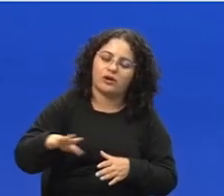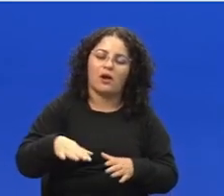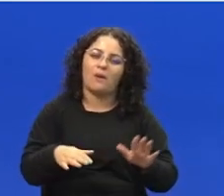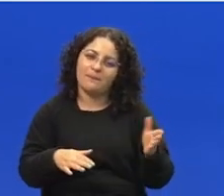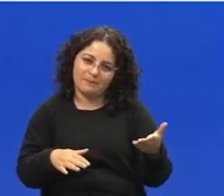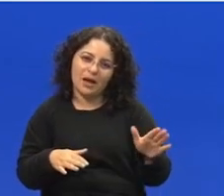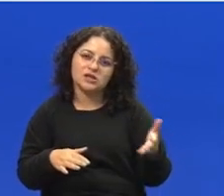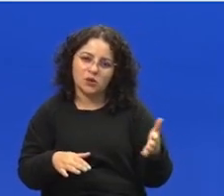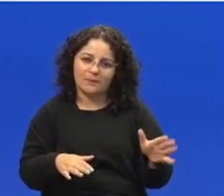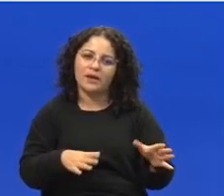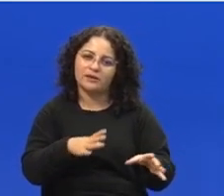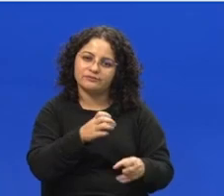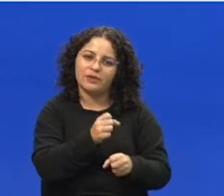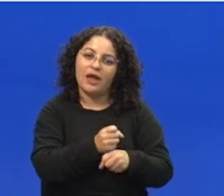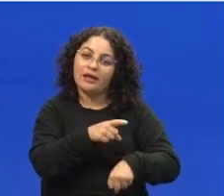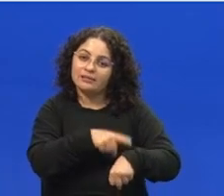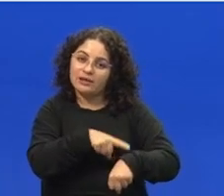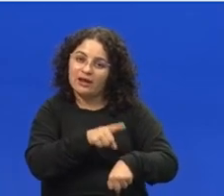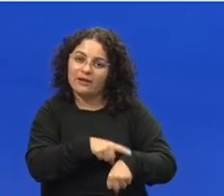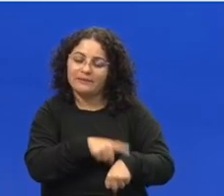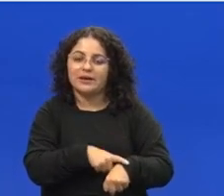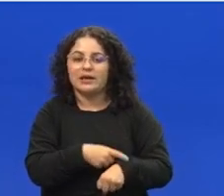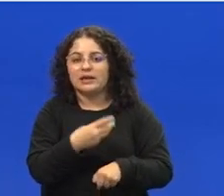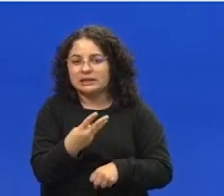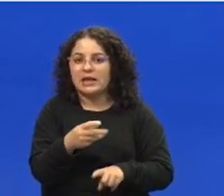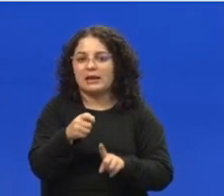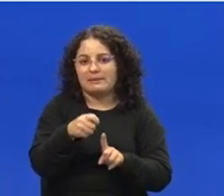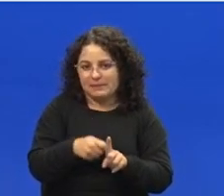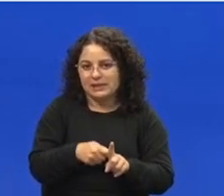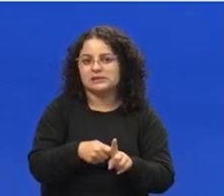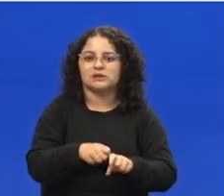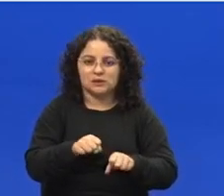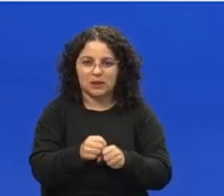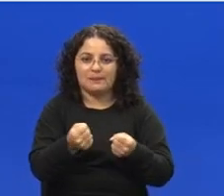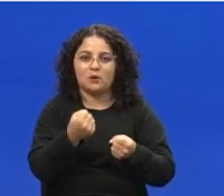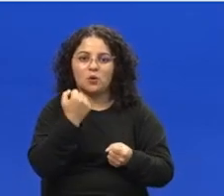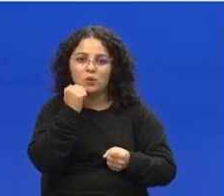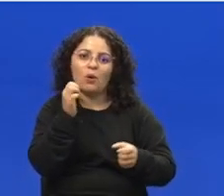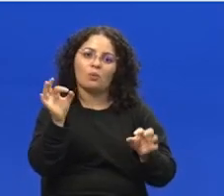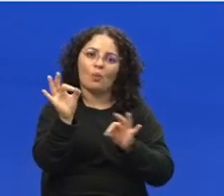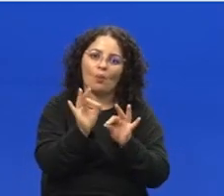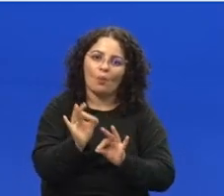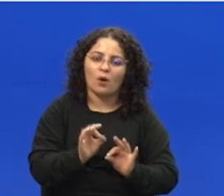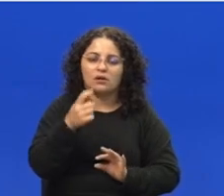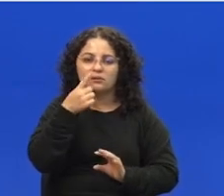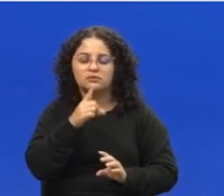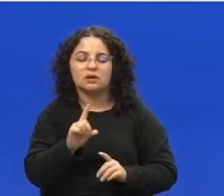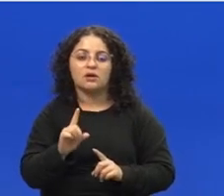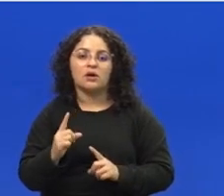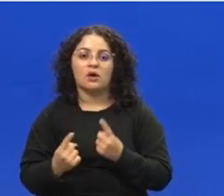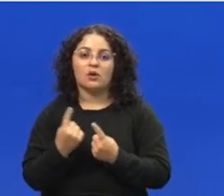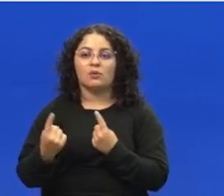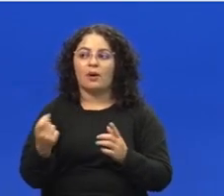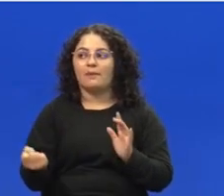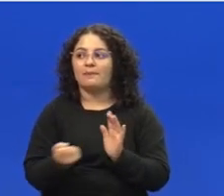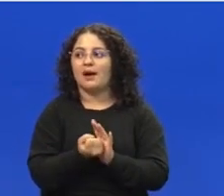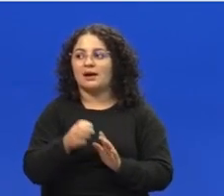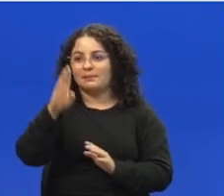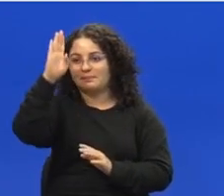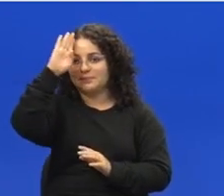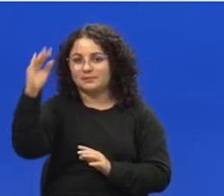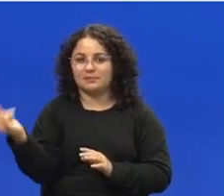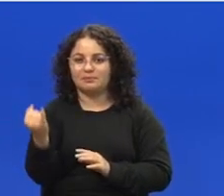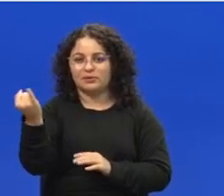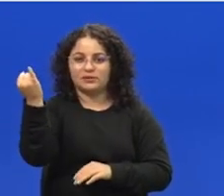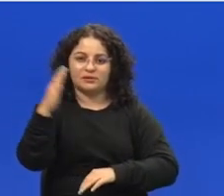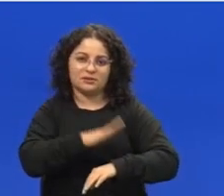de cicatrização de um osso é de 3 meses. Qual que é o marco importante nesse tempo de